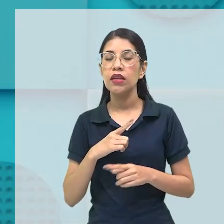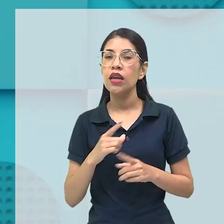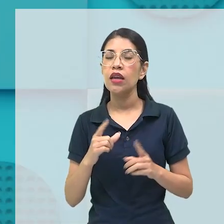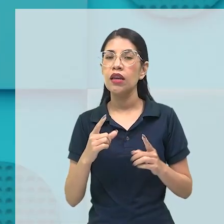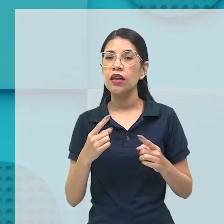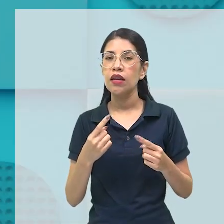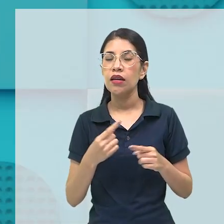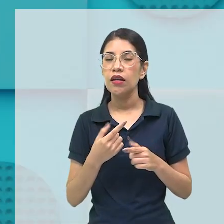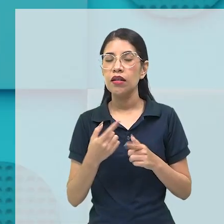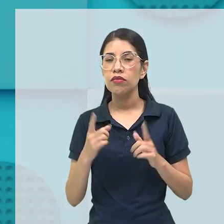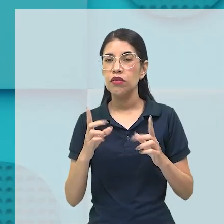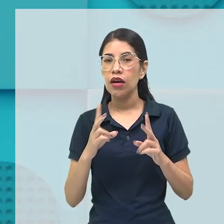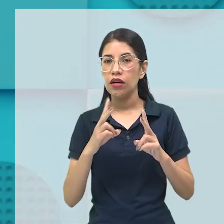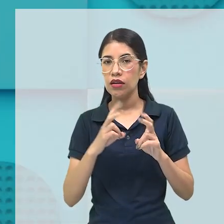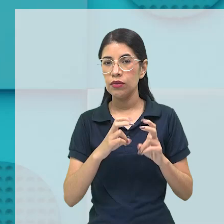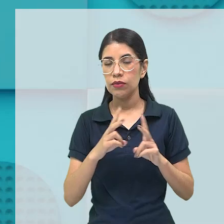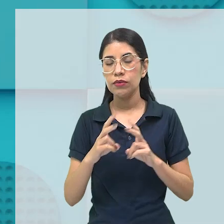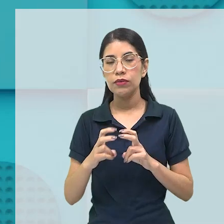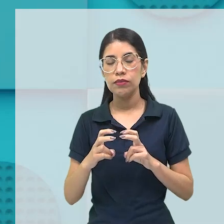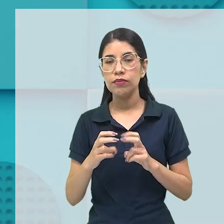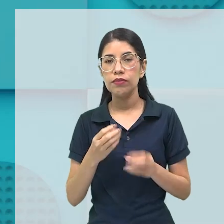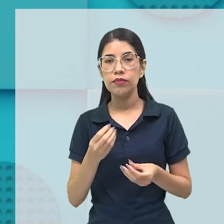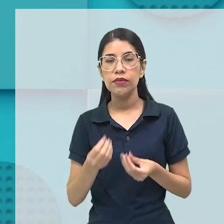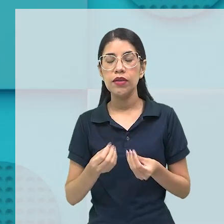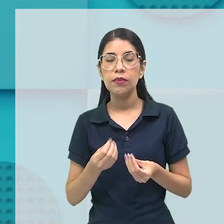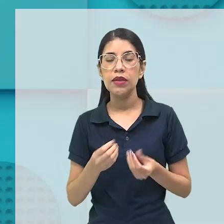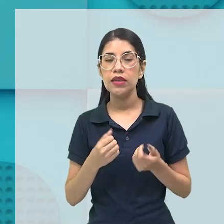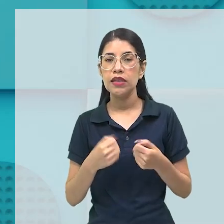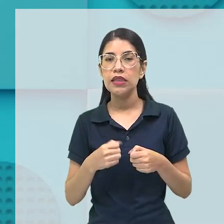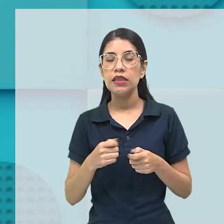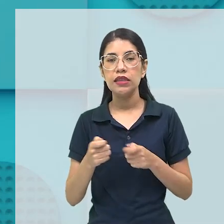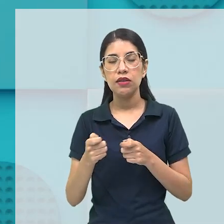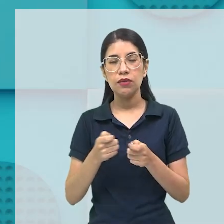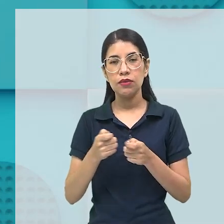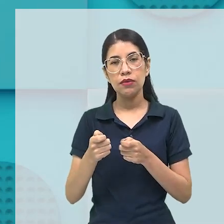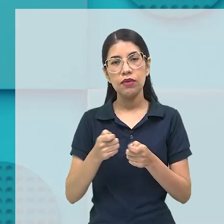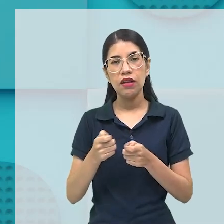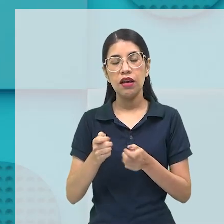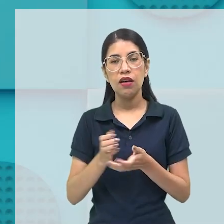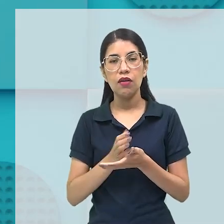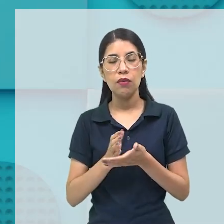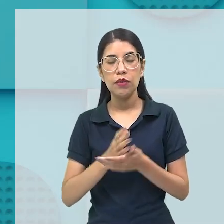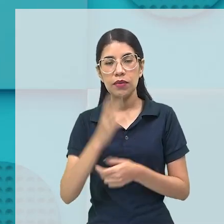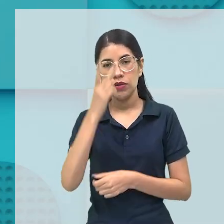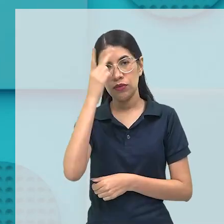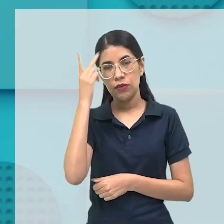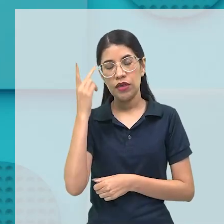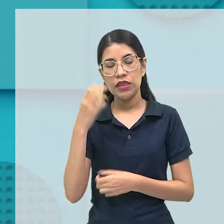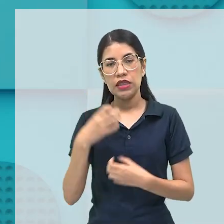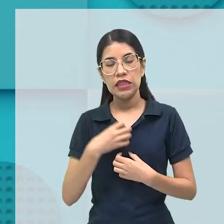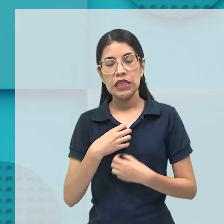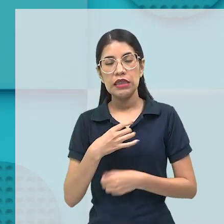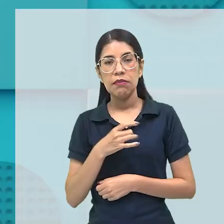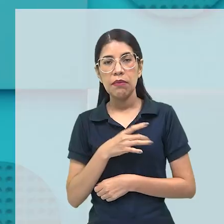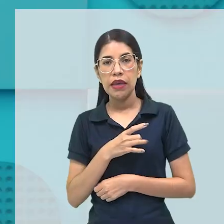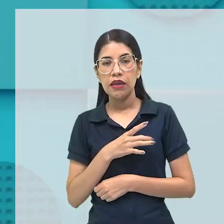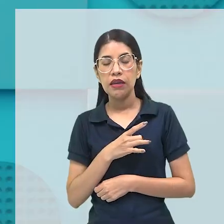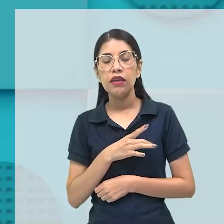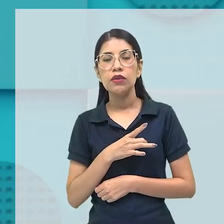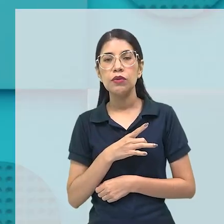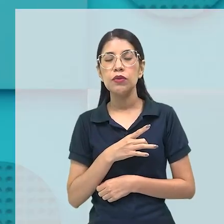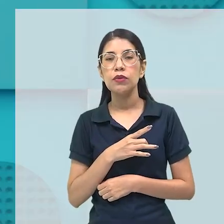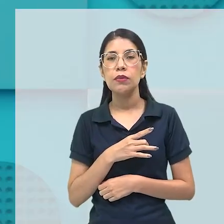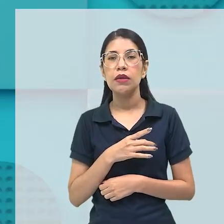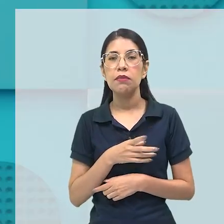né, que é a luta em si. E aí você precisa gerenciar isso. Tem pessoas que normalmente sentem medo, né?